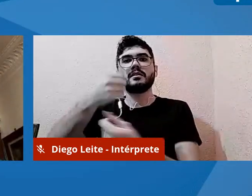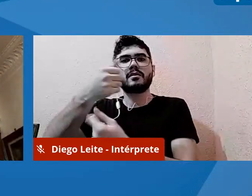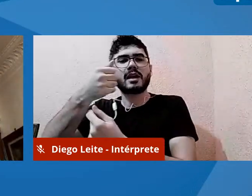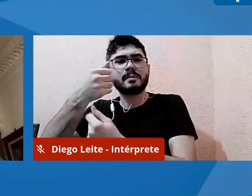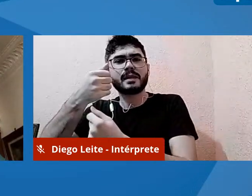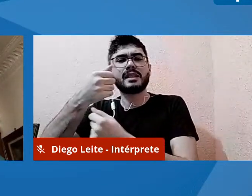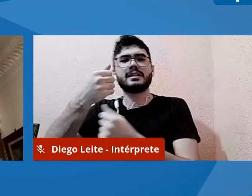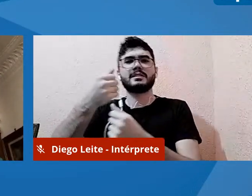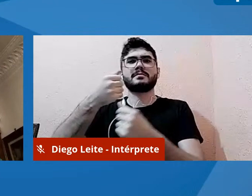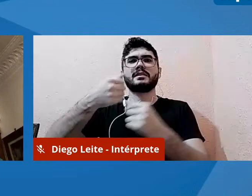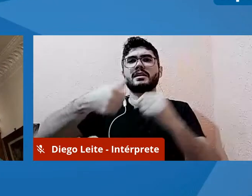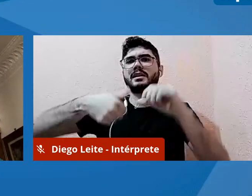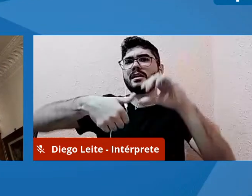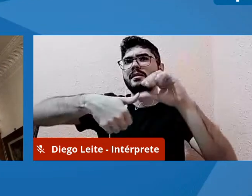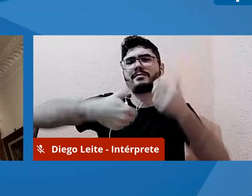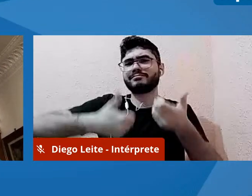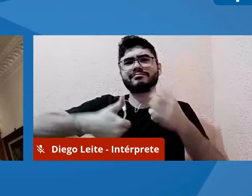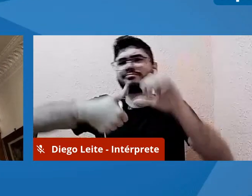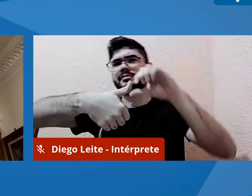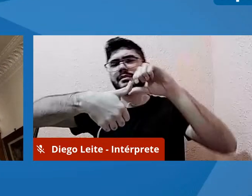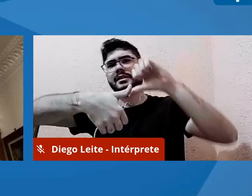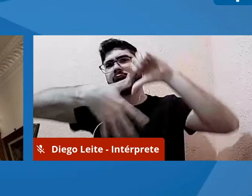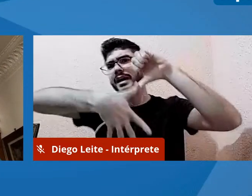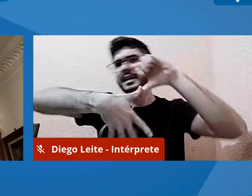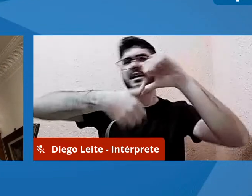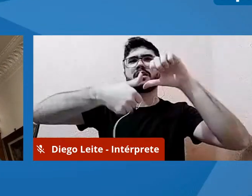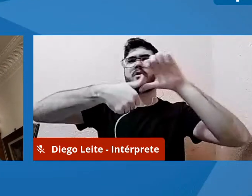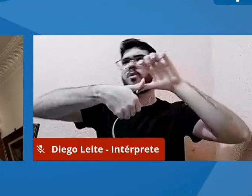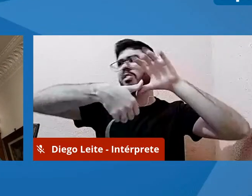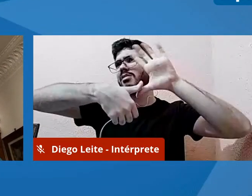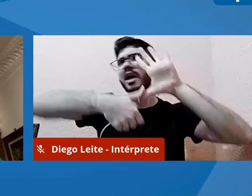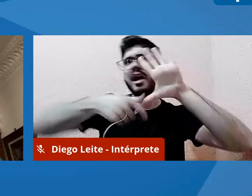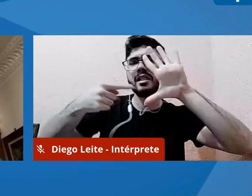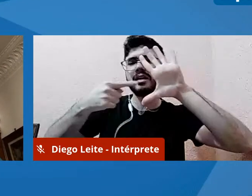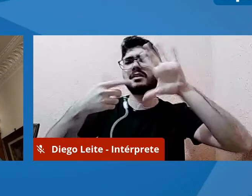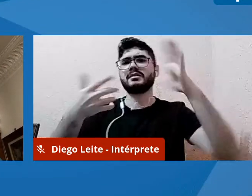no centro, nos Estados Unidos. Né, a gente vê. Né, então,